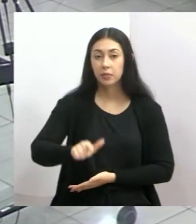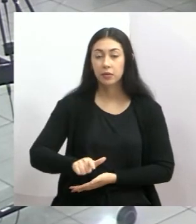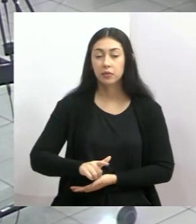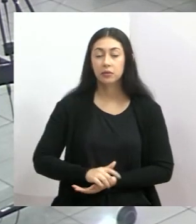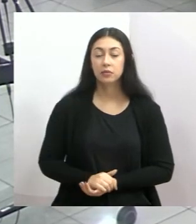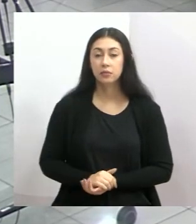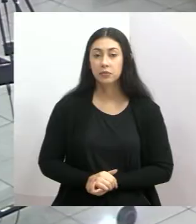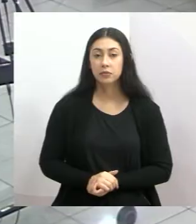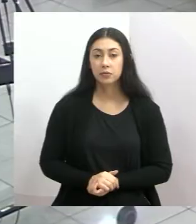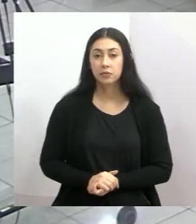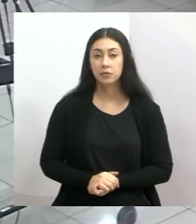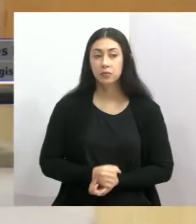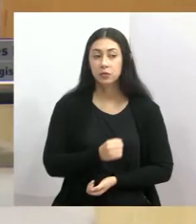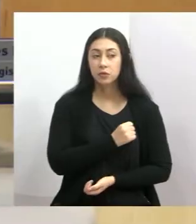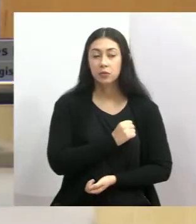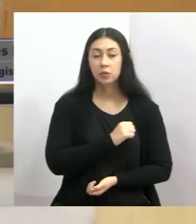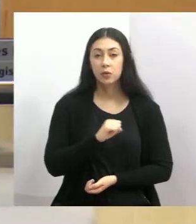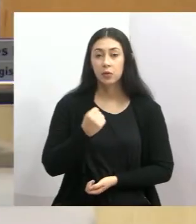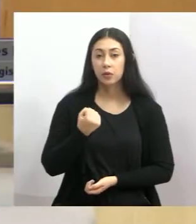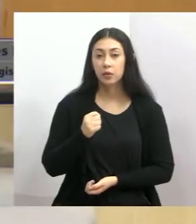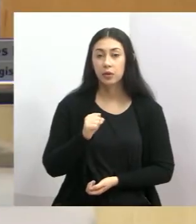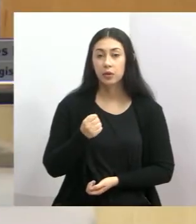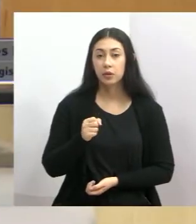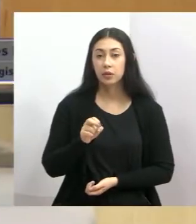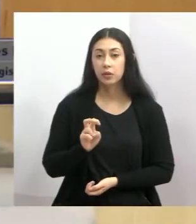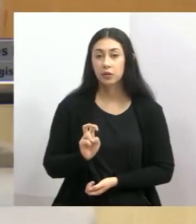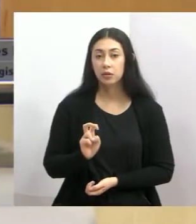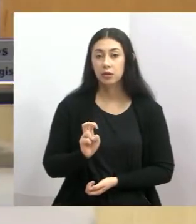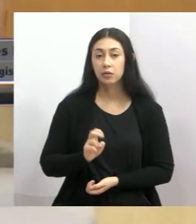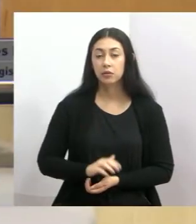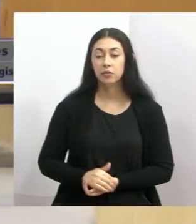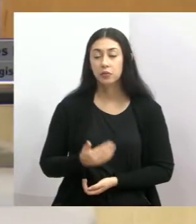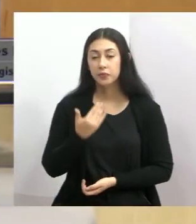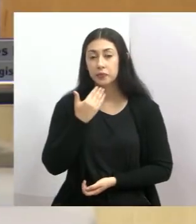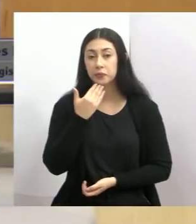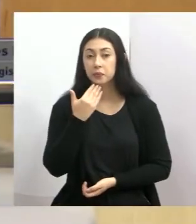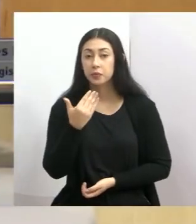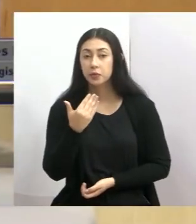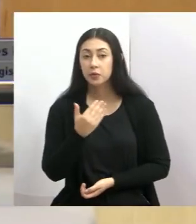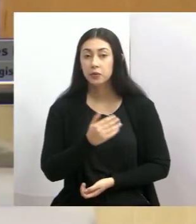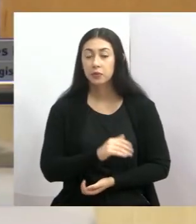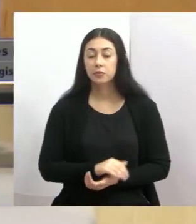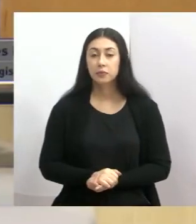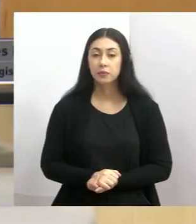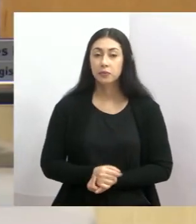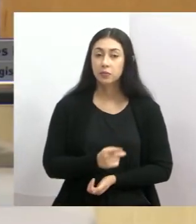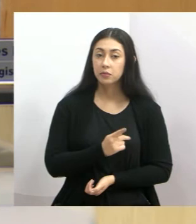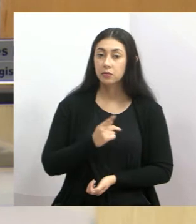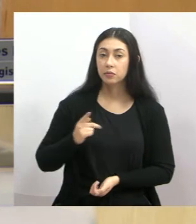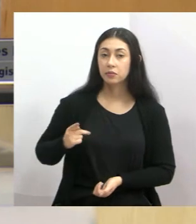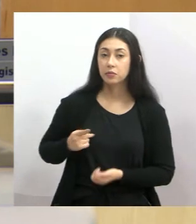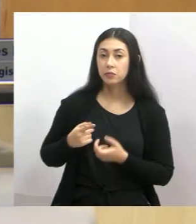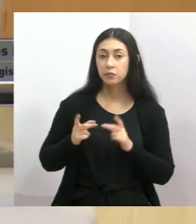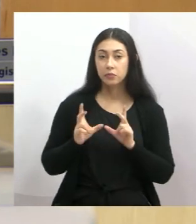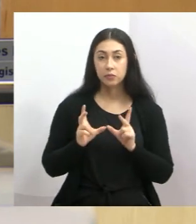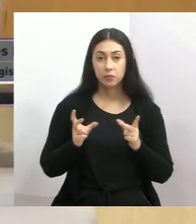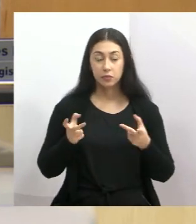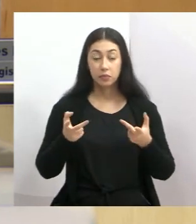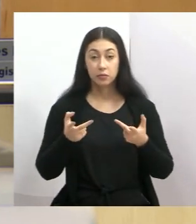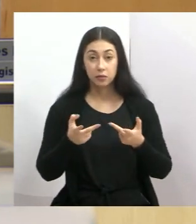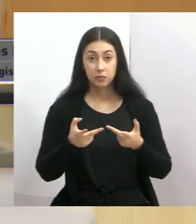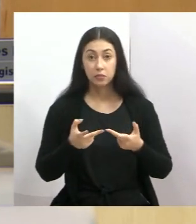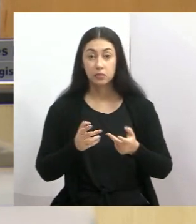informação 85 é queremos a excelentíssimo senhor presidente dessa